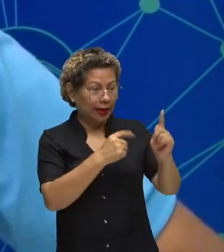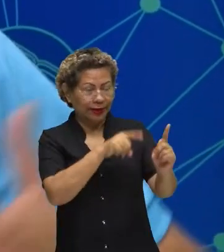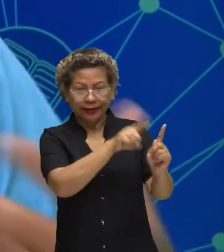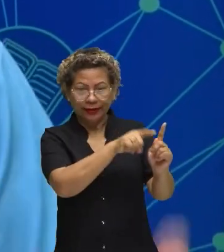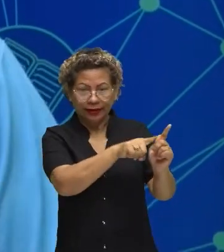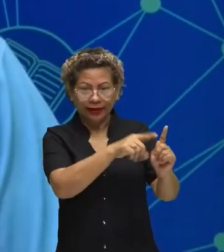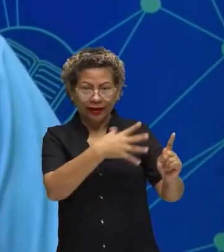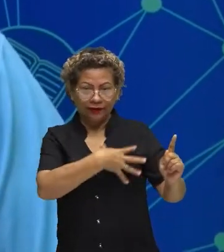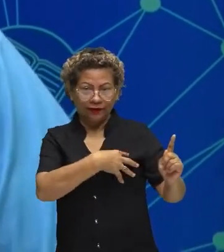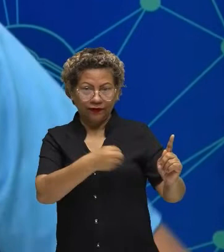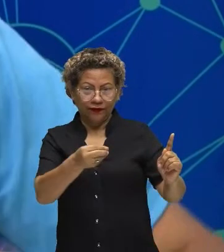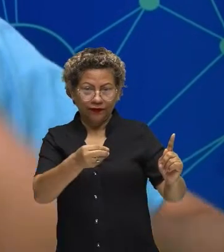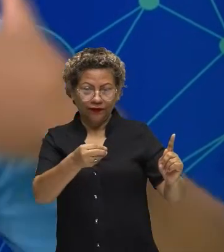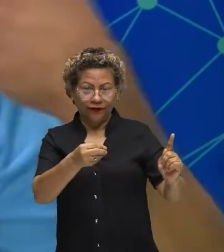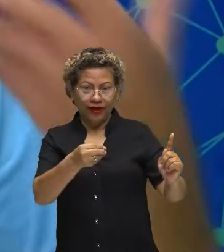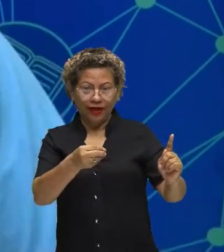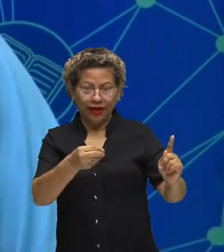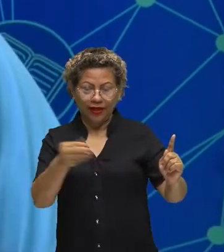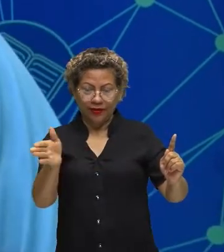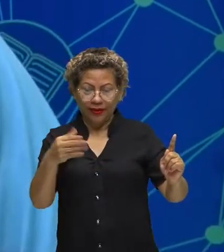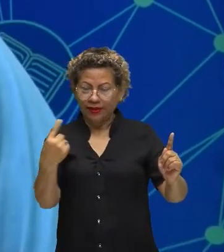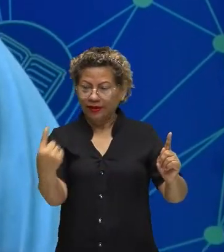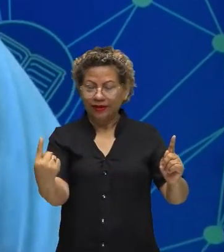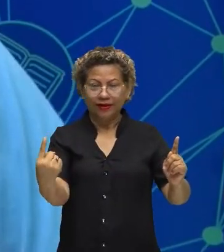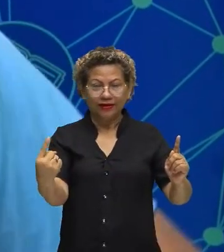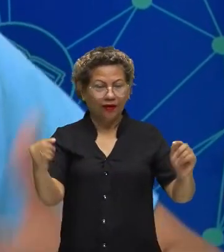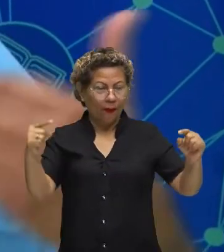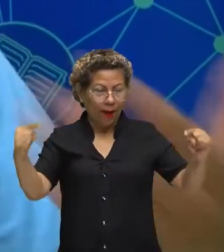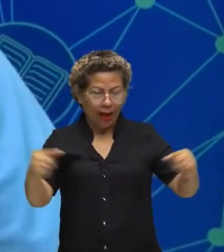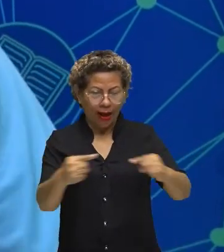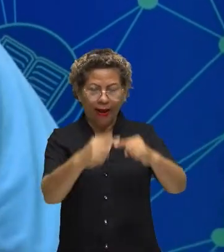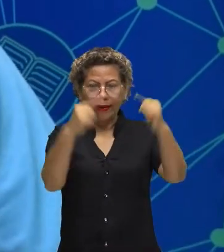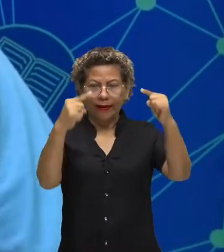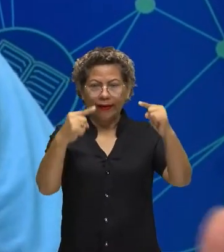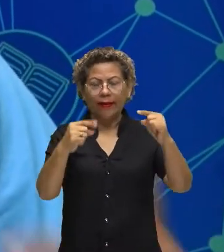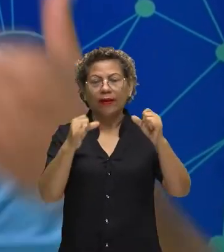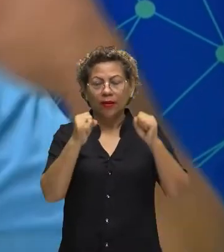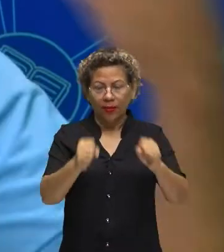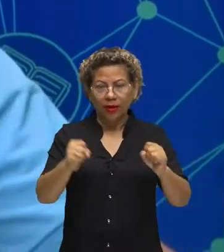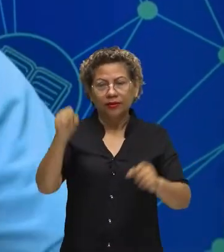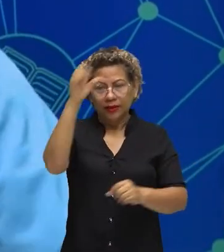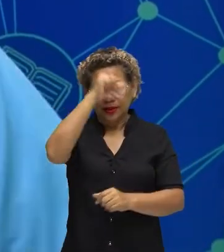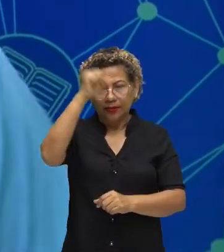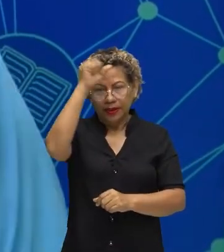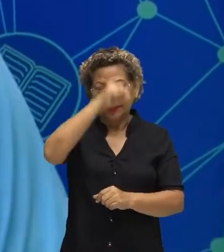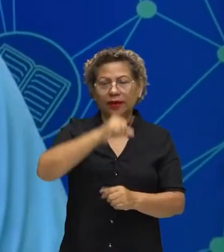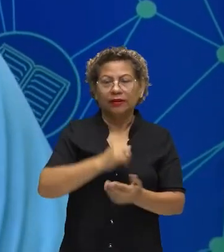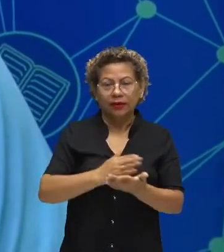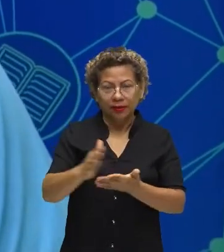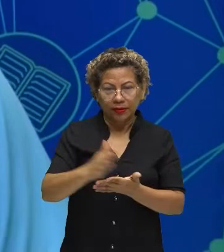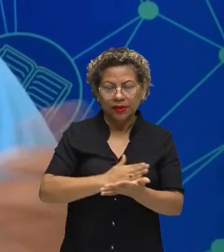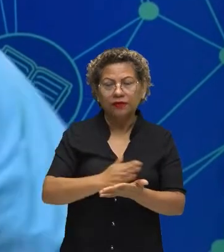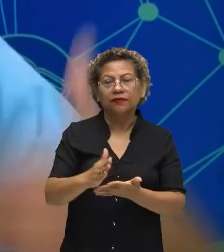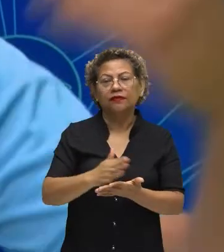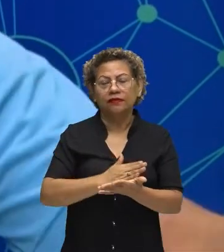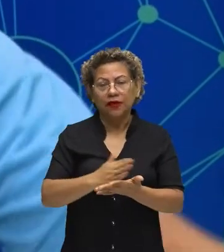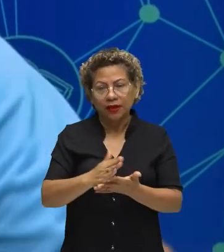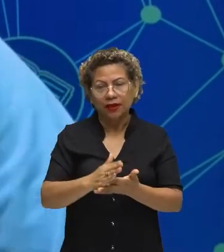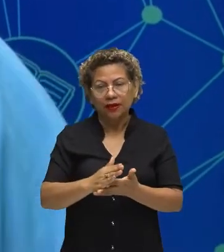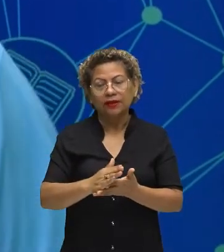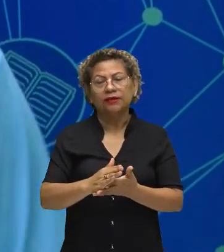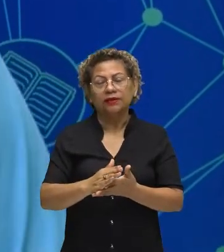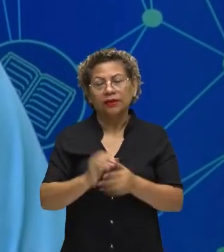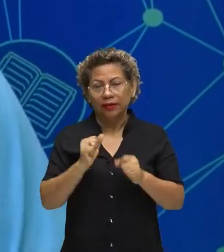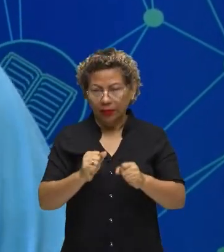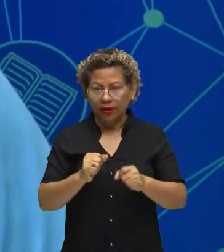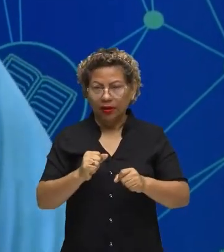É apenas uma experiência, pode ser transmitida e pode ser aprendida, e muitas vezes também até ela pode ser reproduzida por